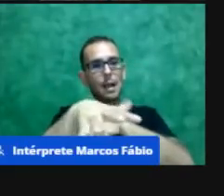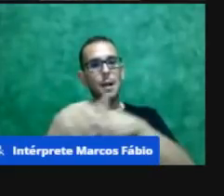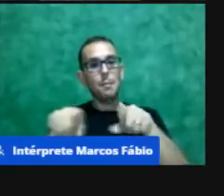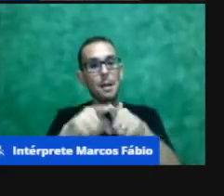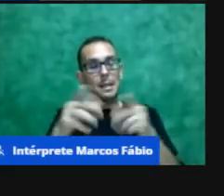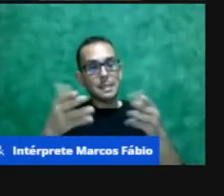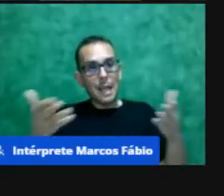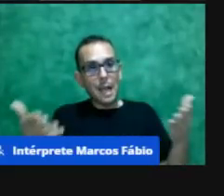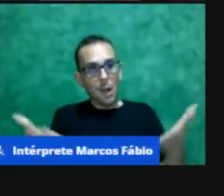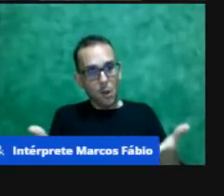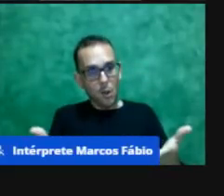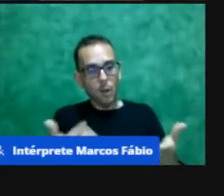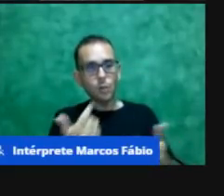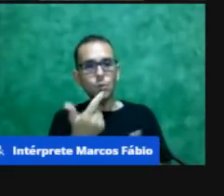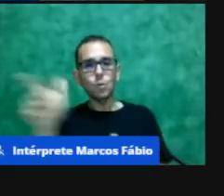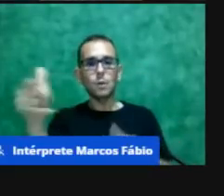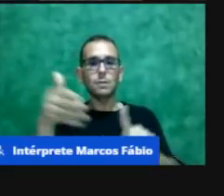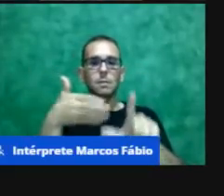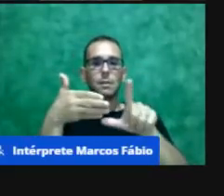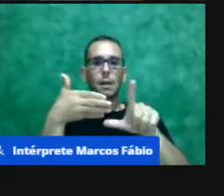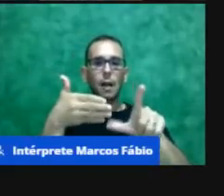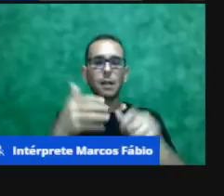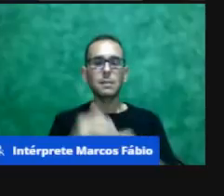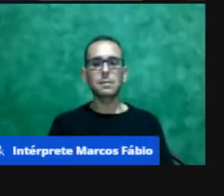agora, no próximo slide,